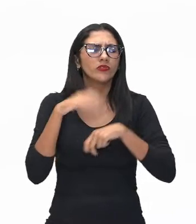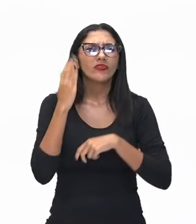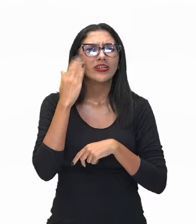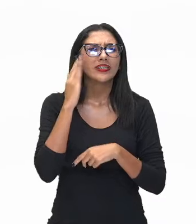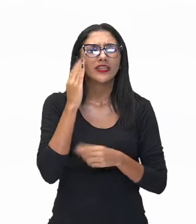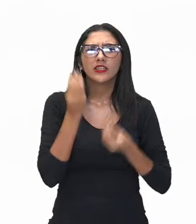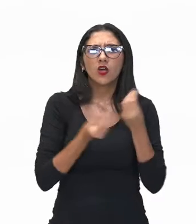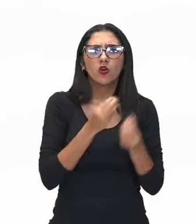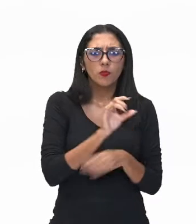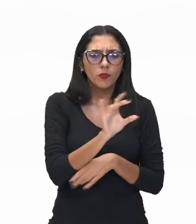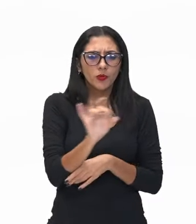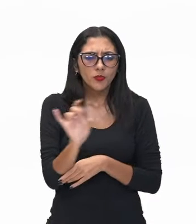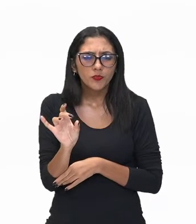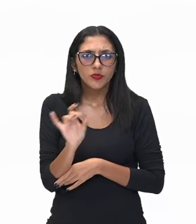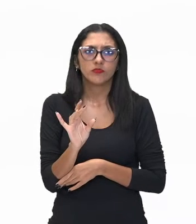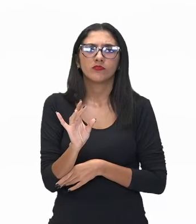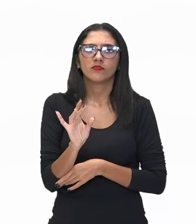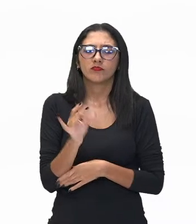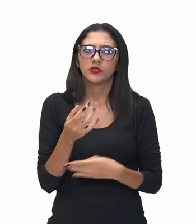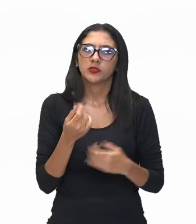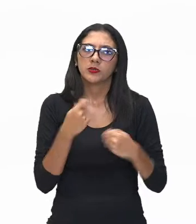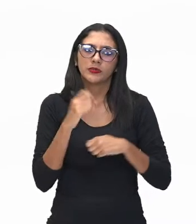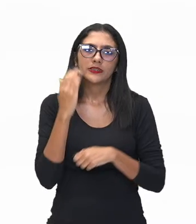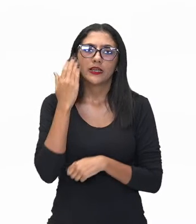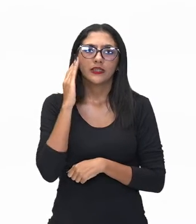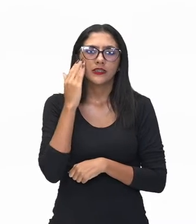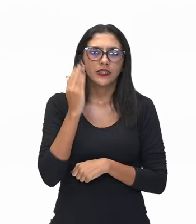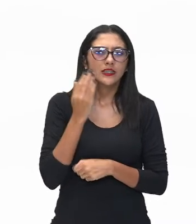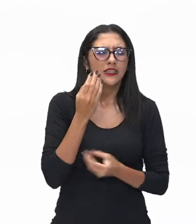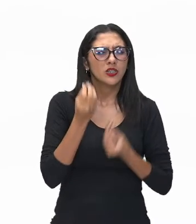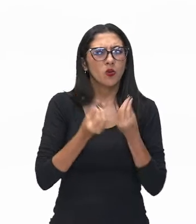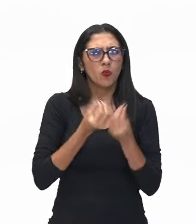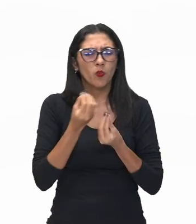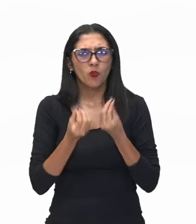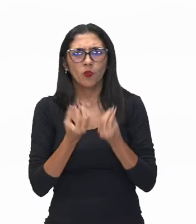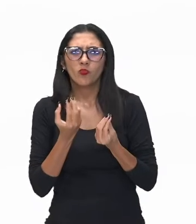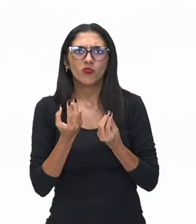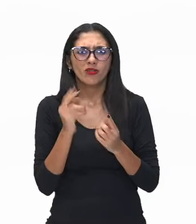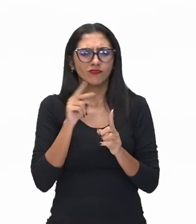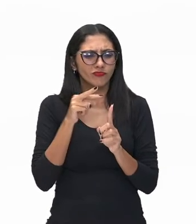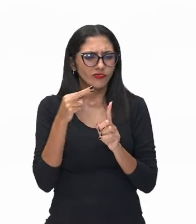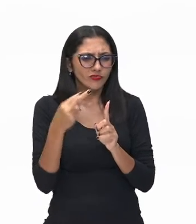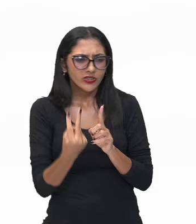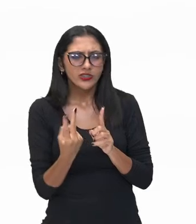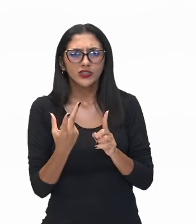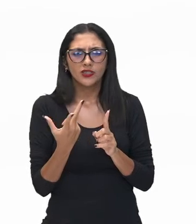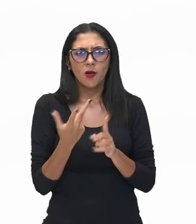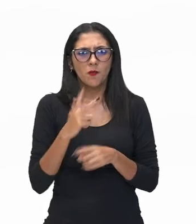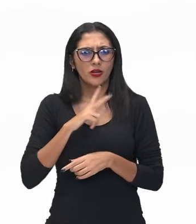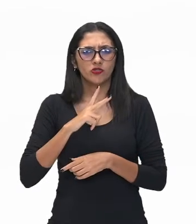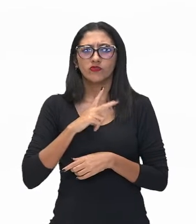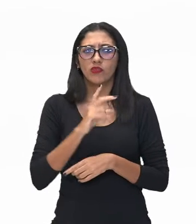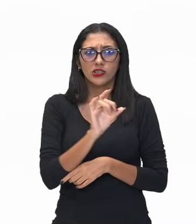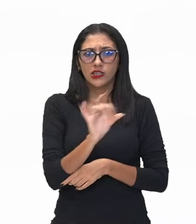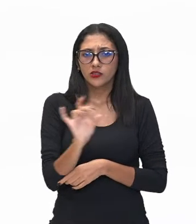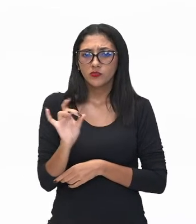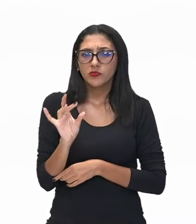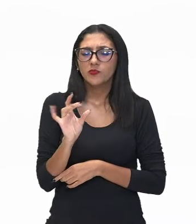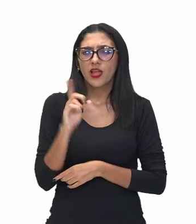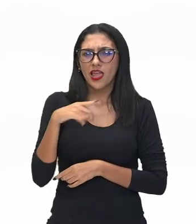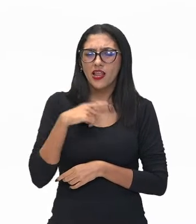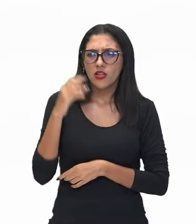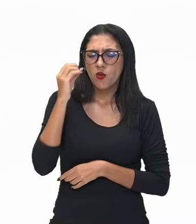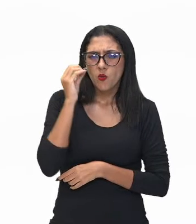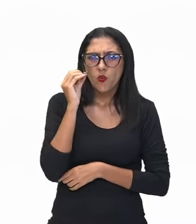como são seus olhos e qual é sua visão de mundo. Ele tem visão de mundo? Ele conhece